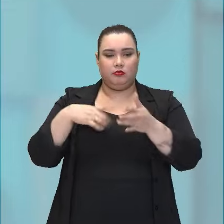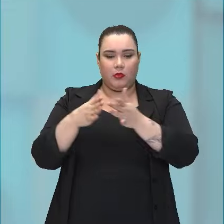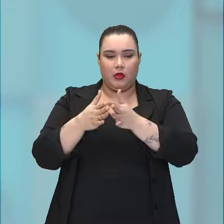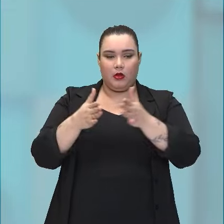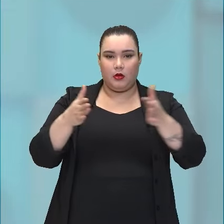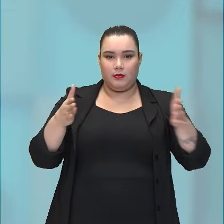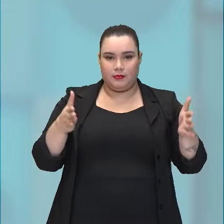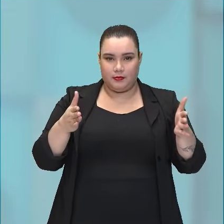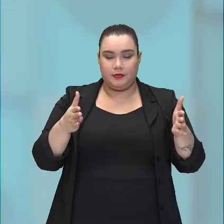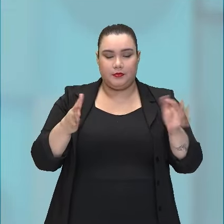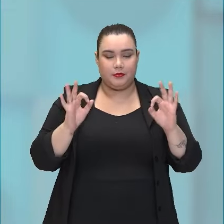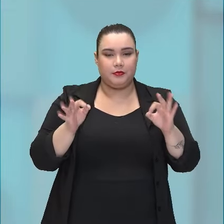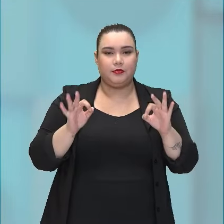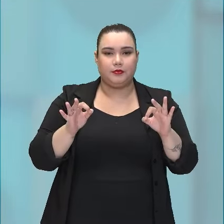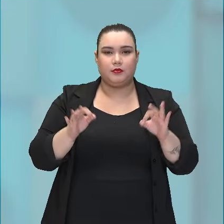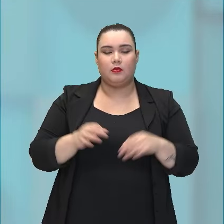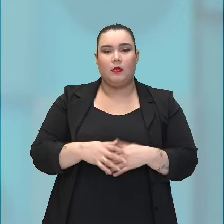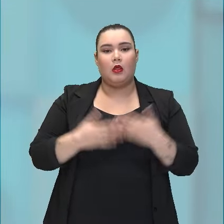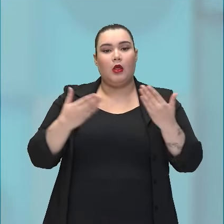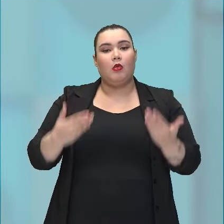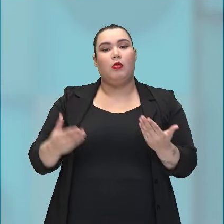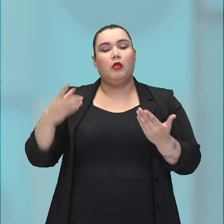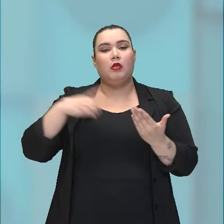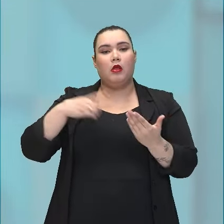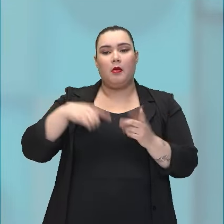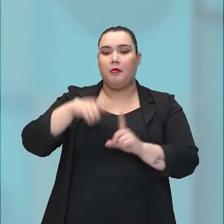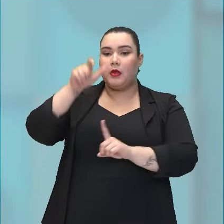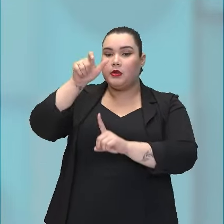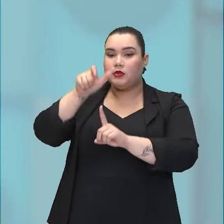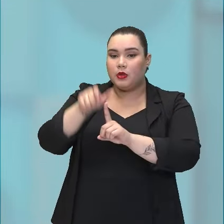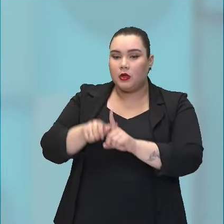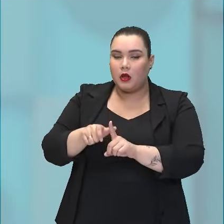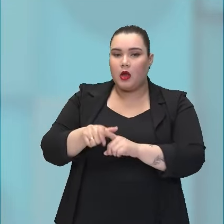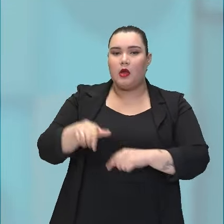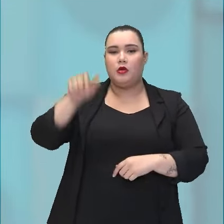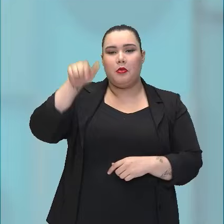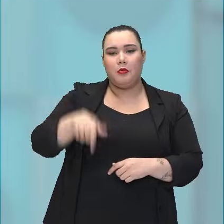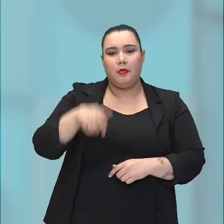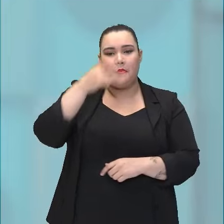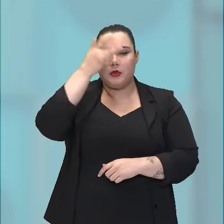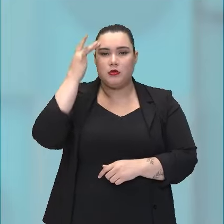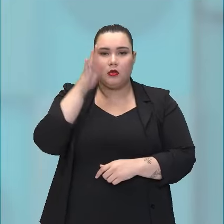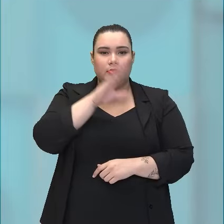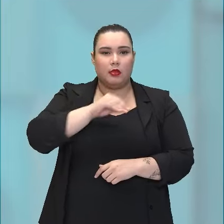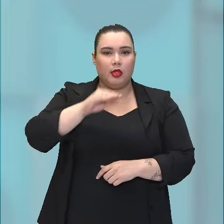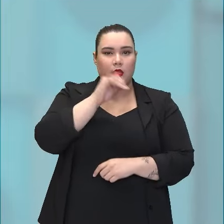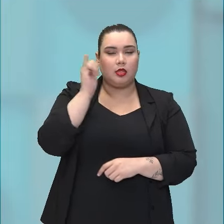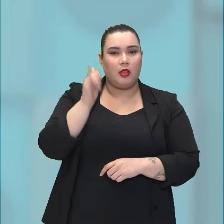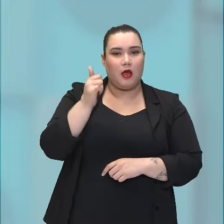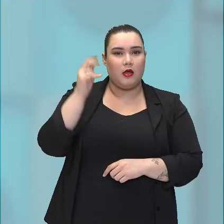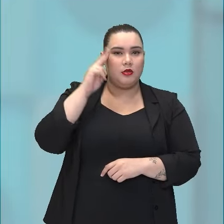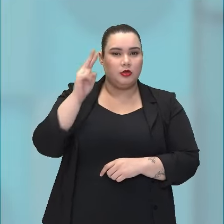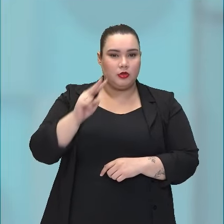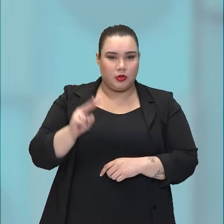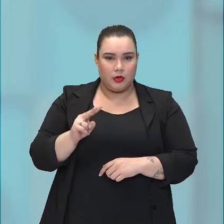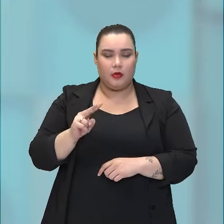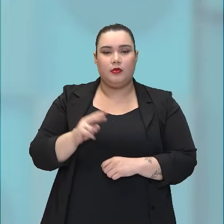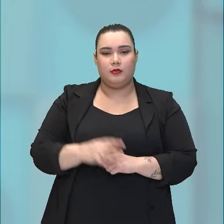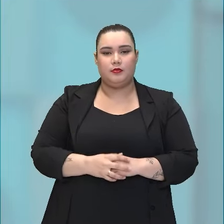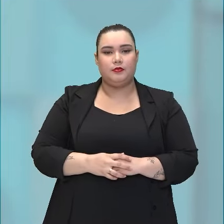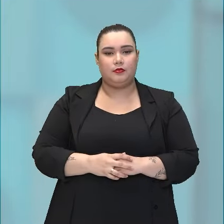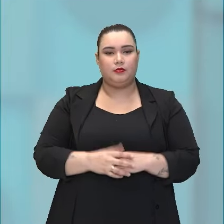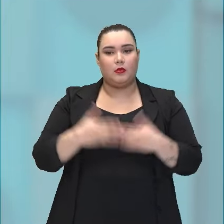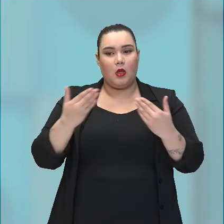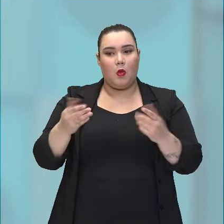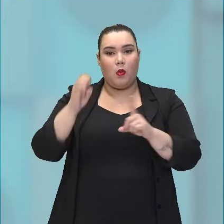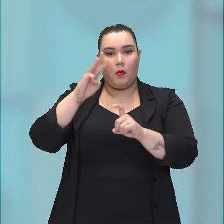temporal, certo? E aí nós temos personagens, nós temos narrador. Então perceba que o nosso mito, ele possui um narrador, alguém